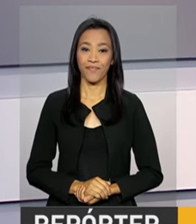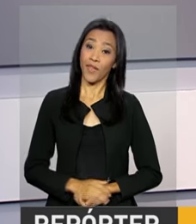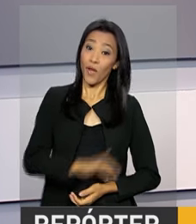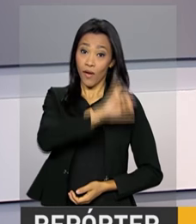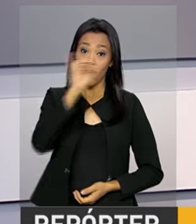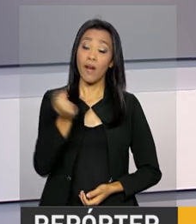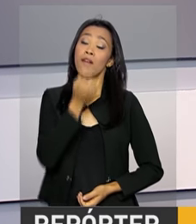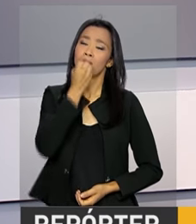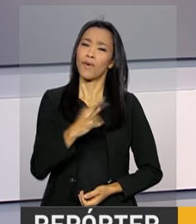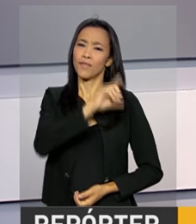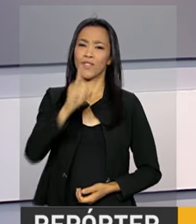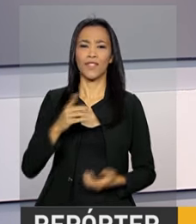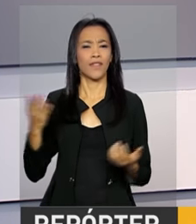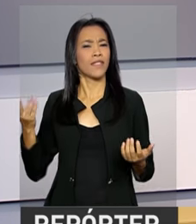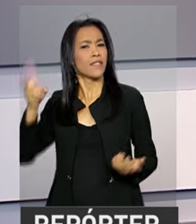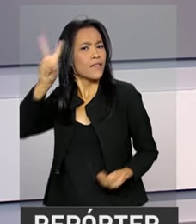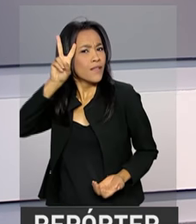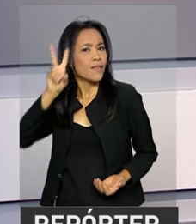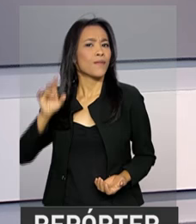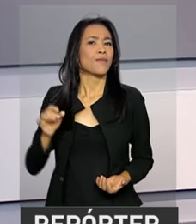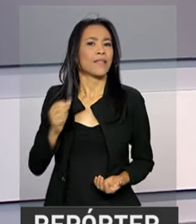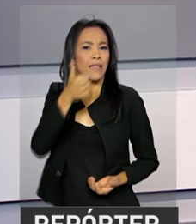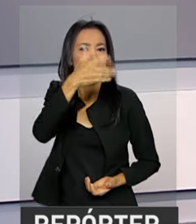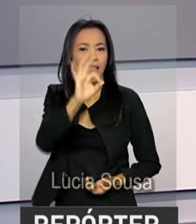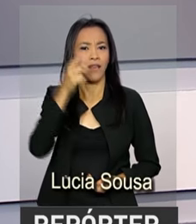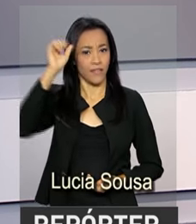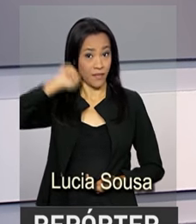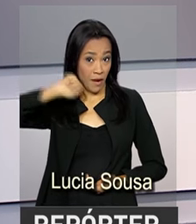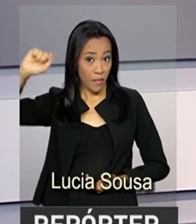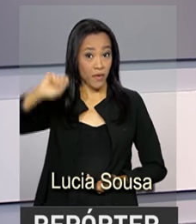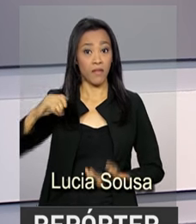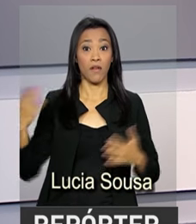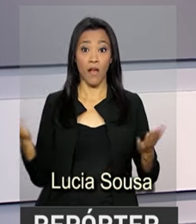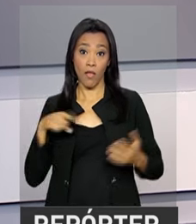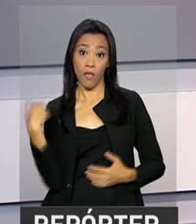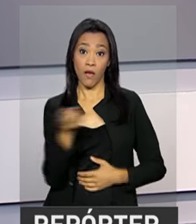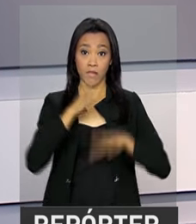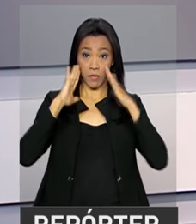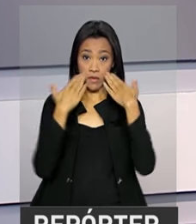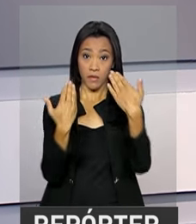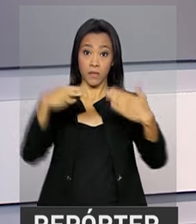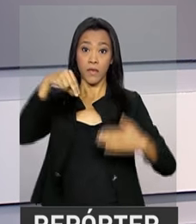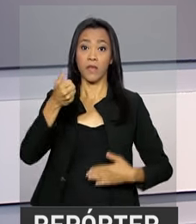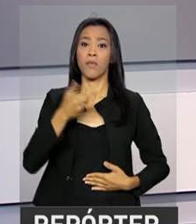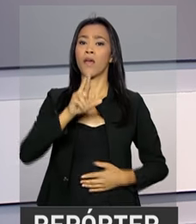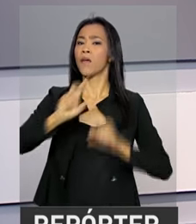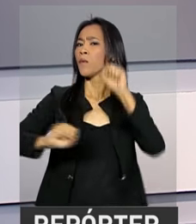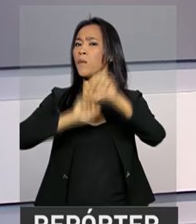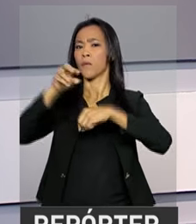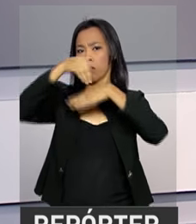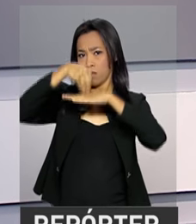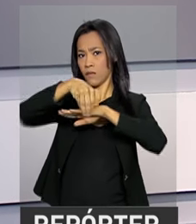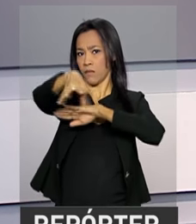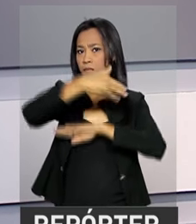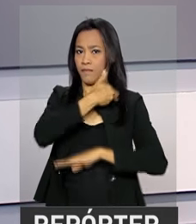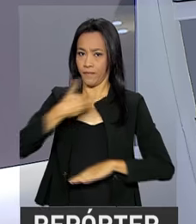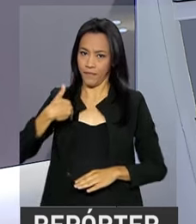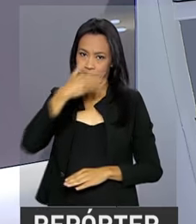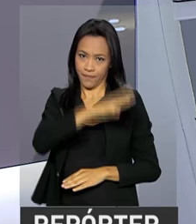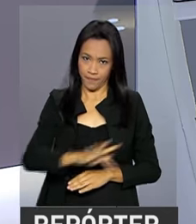Olá, bom dia para você. Segunda-feira, 10 de abril. O repórter NBR começa agora com as notícias do governo